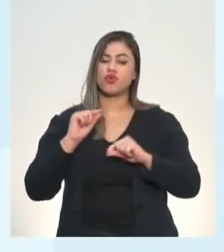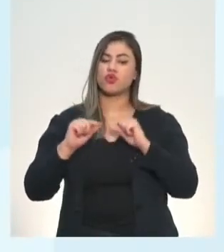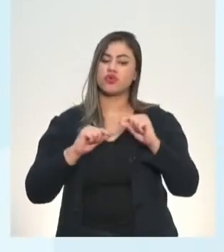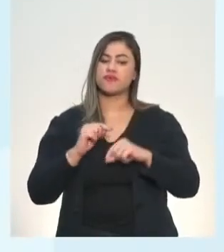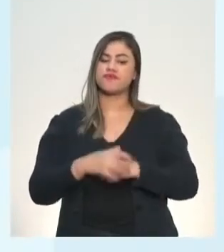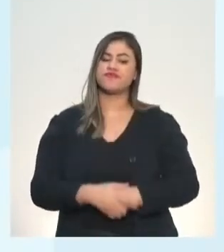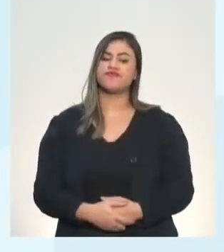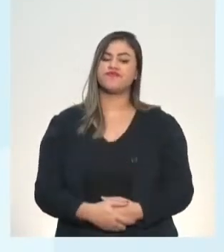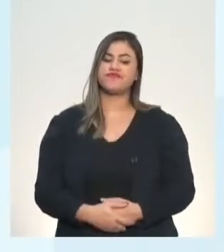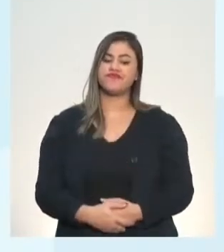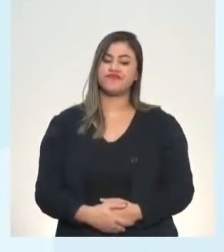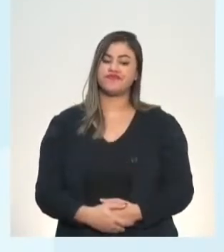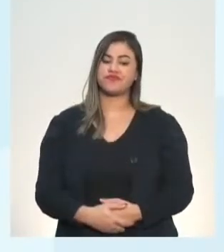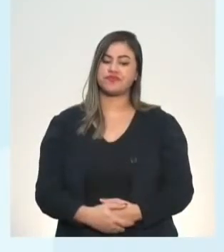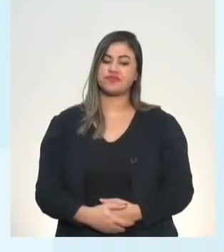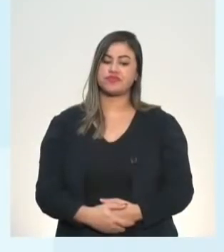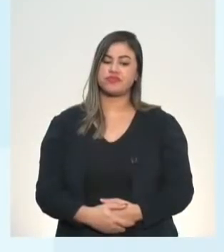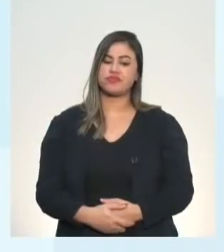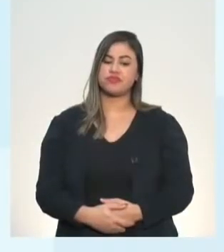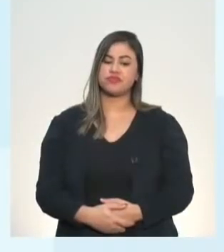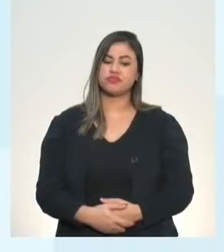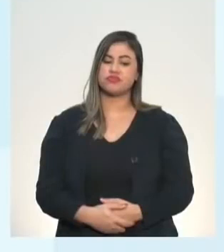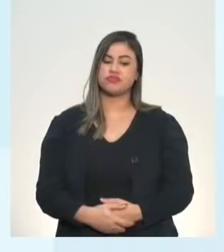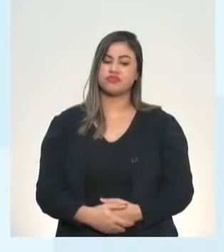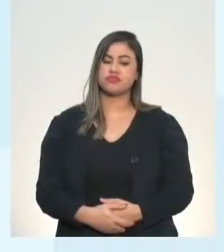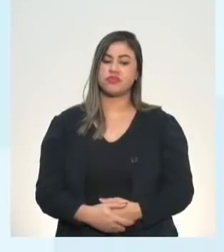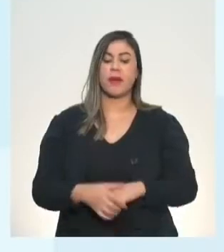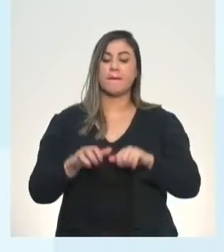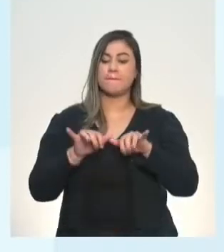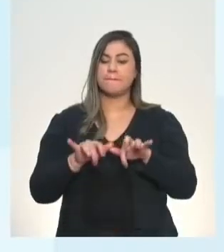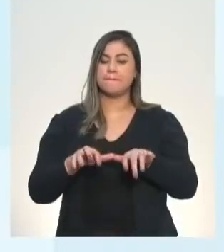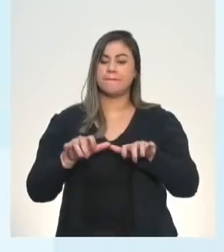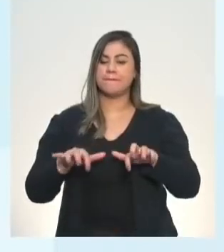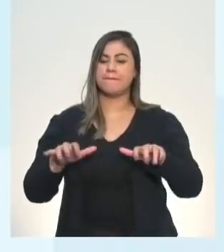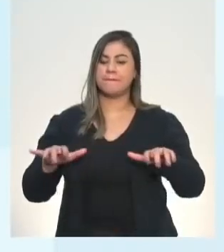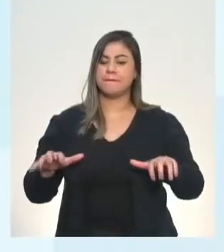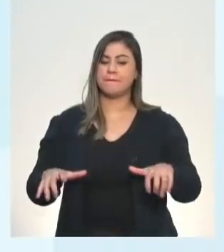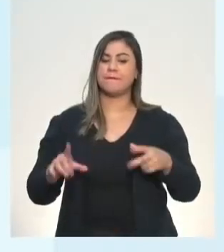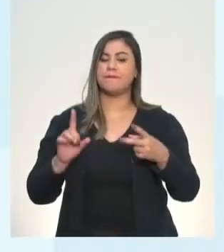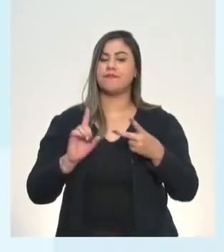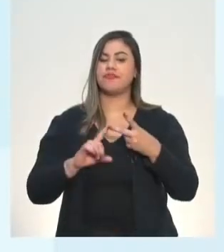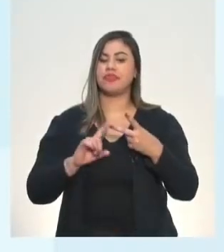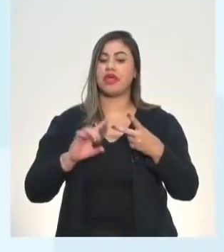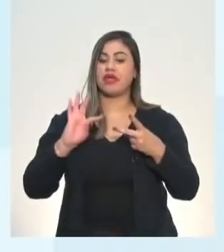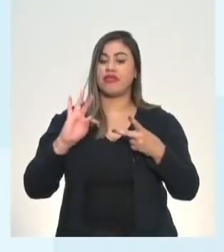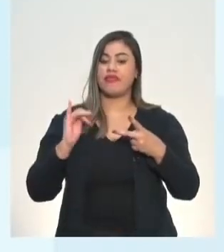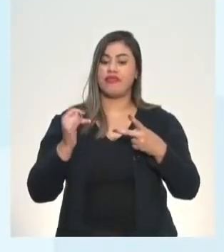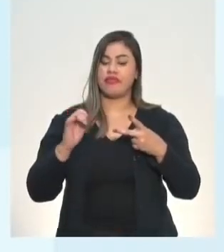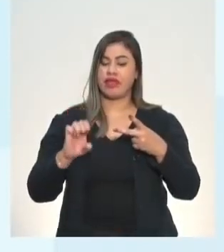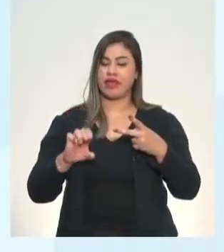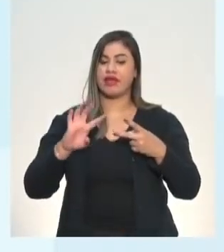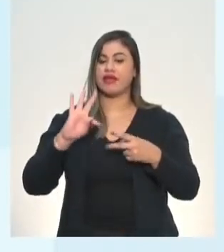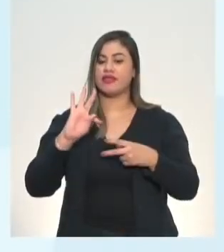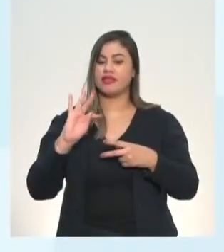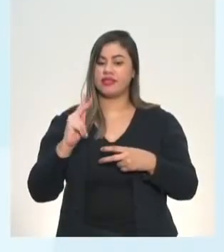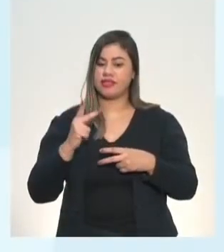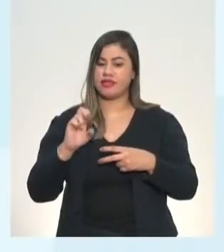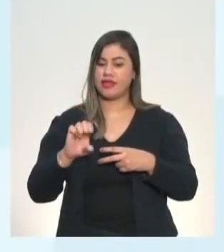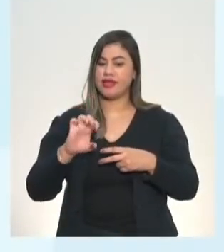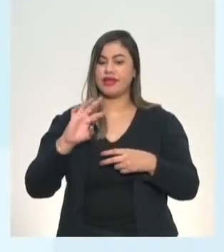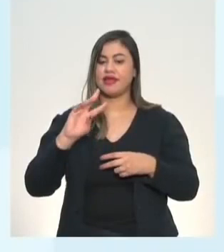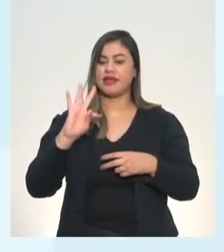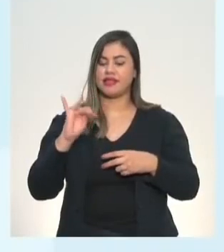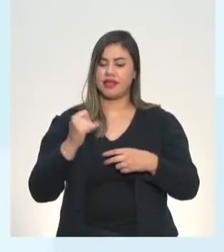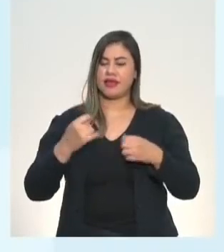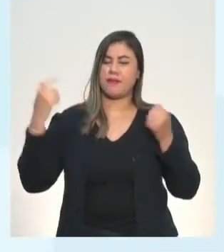o instrumento, então play the piano, play the guitar, né? Então nesse sentido aqui,